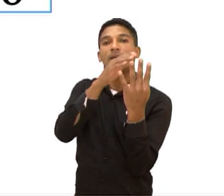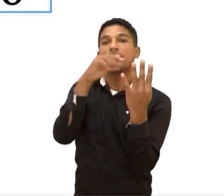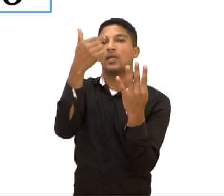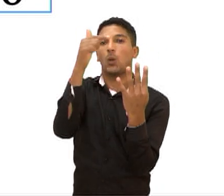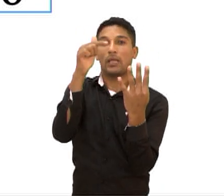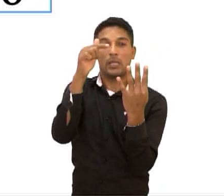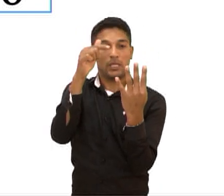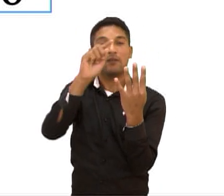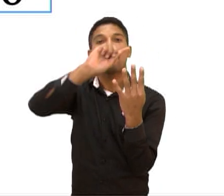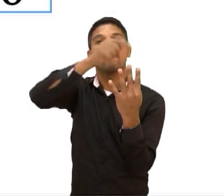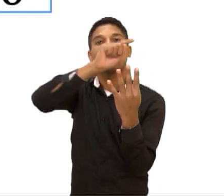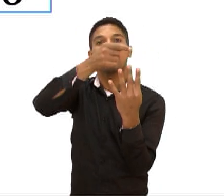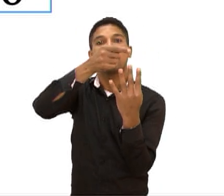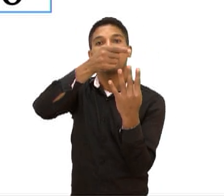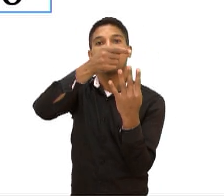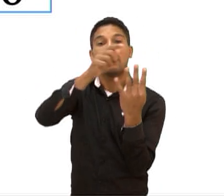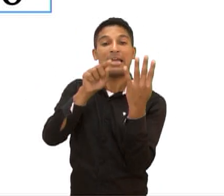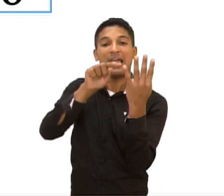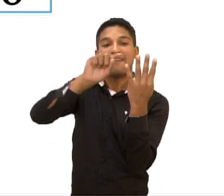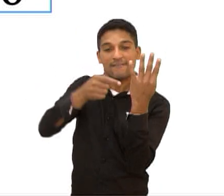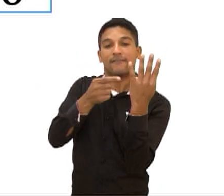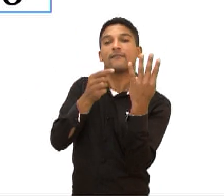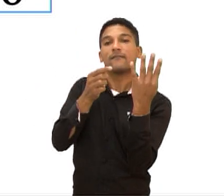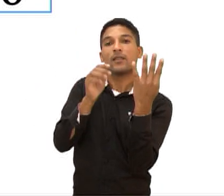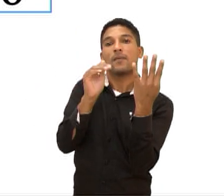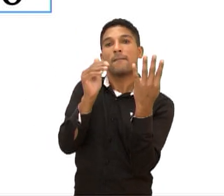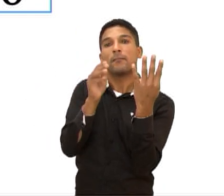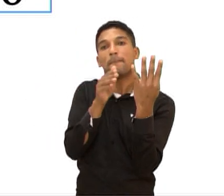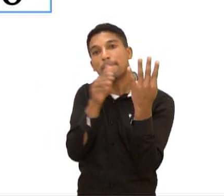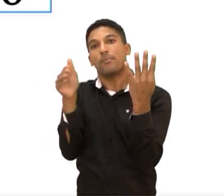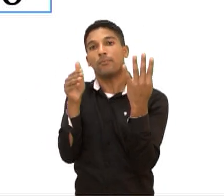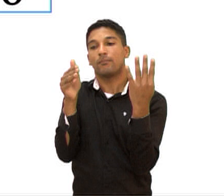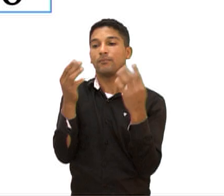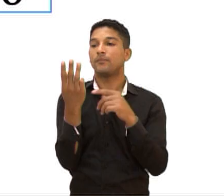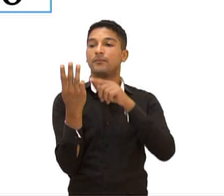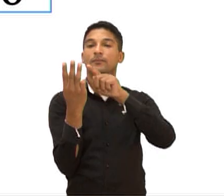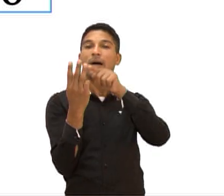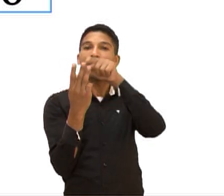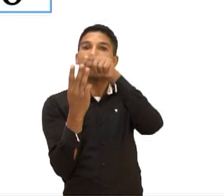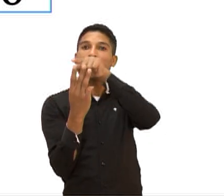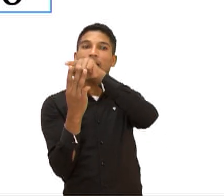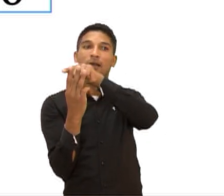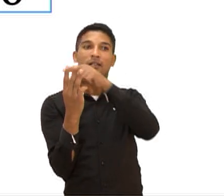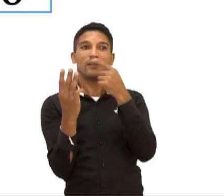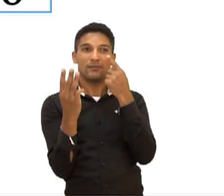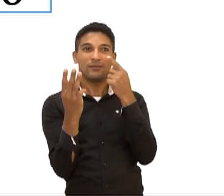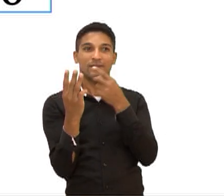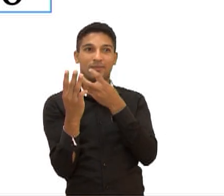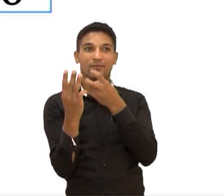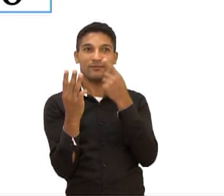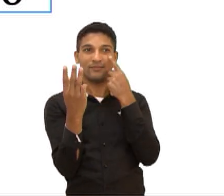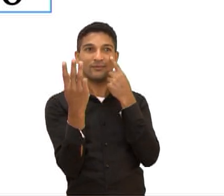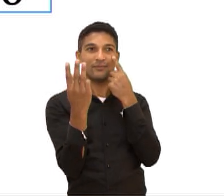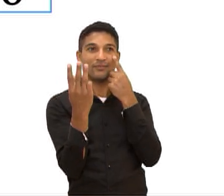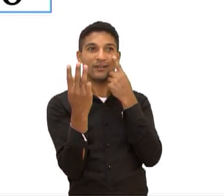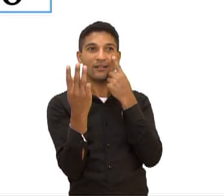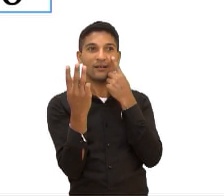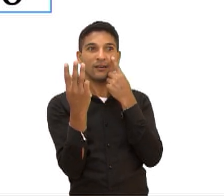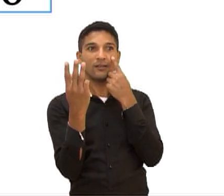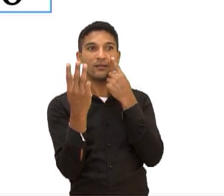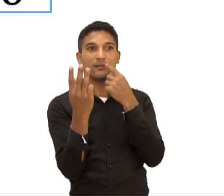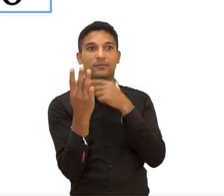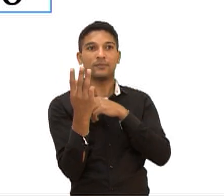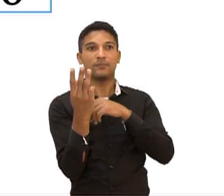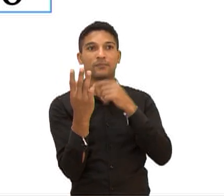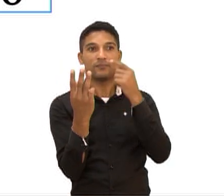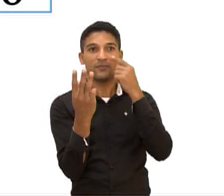quê? O 1 é o décimos, o 2 é o 9, desculpe, é os centésimos e o 3 é o quê? Milésimos. Então, como que eu faço a